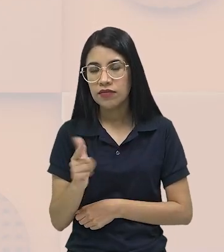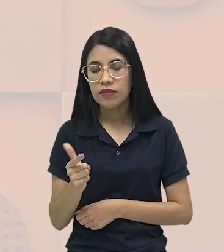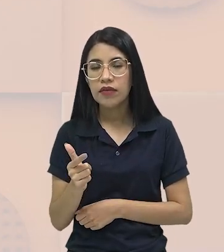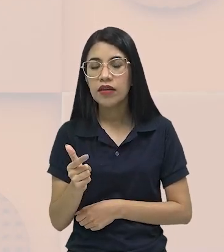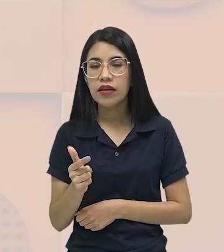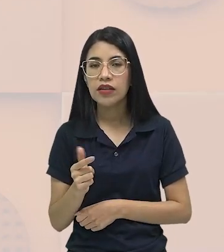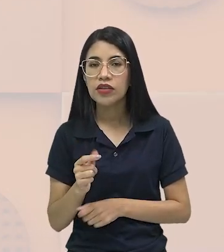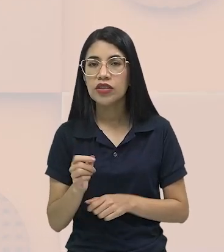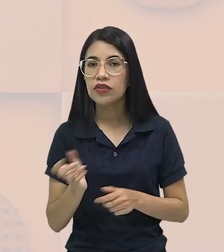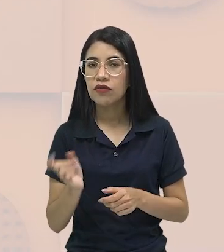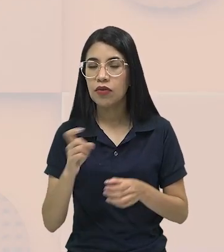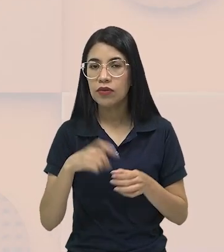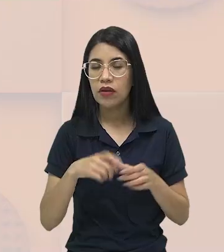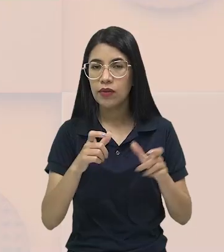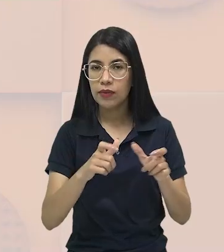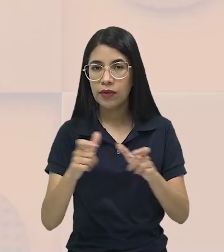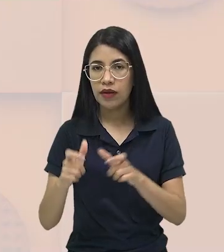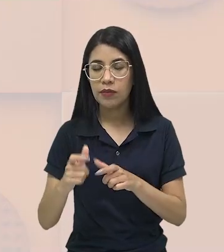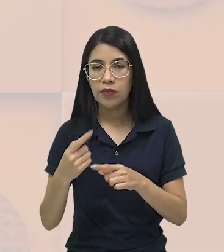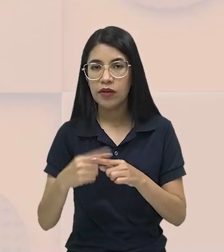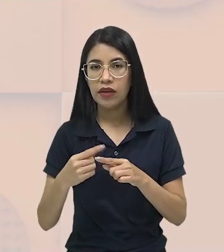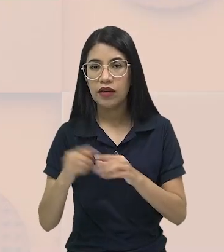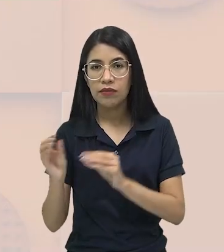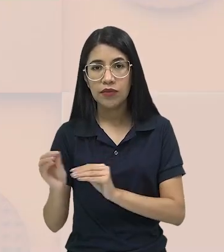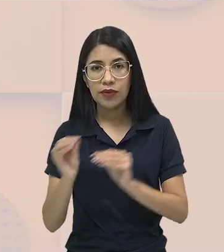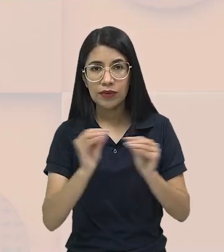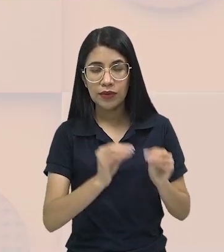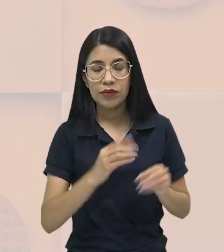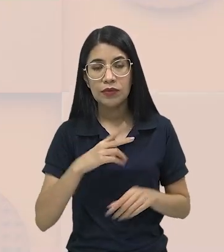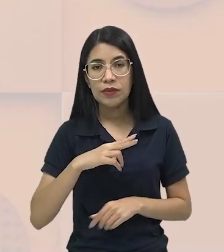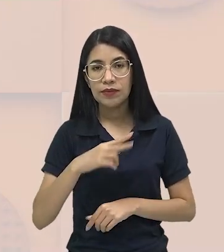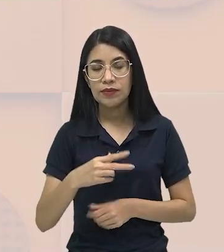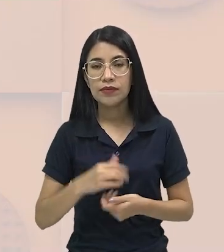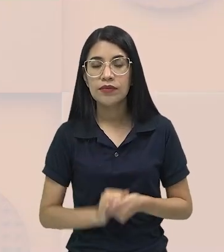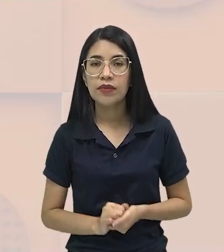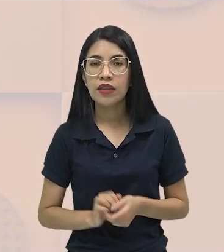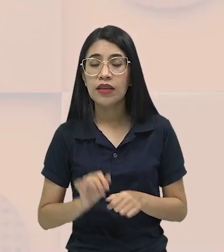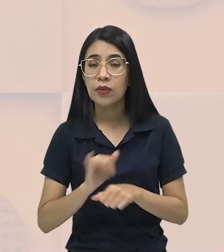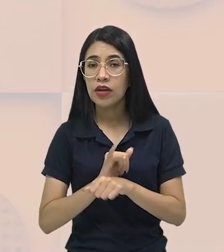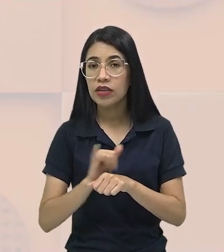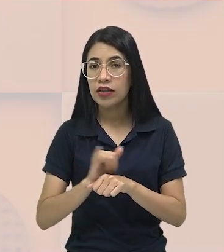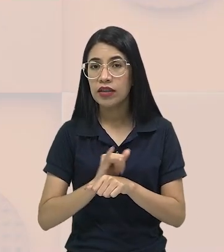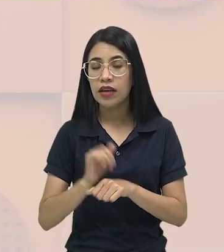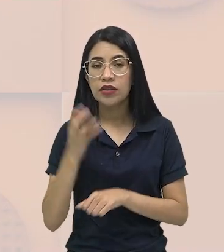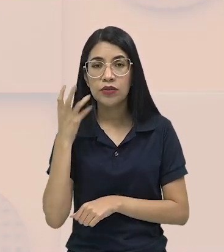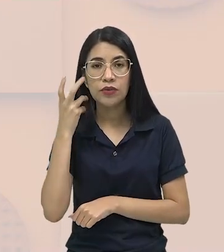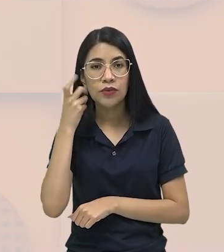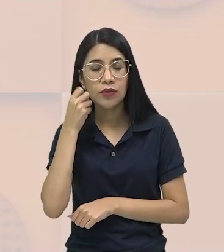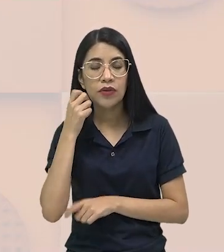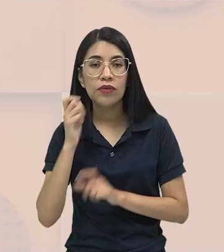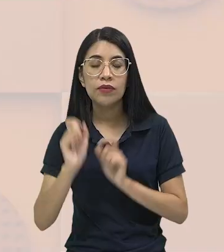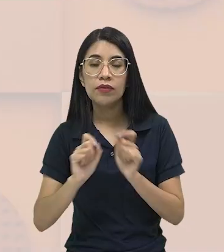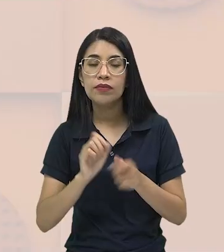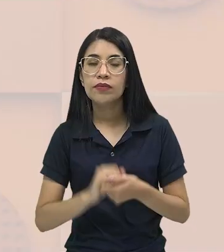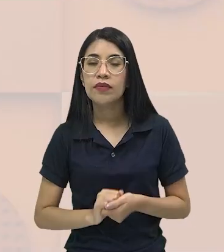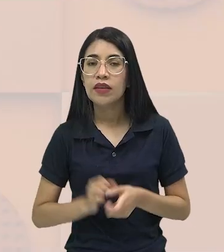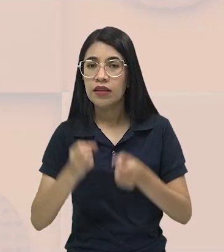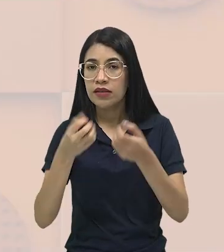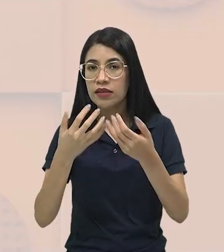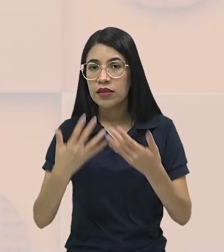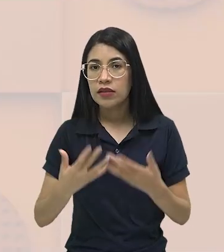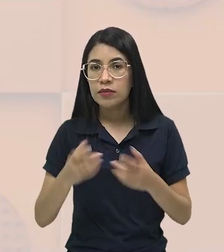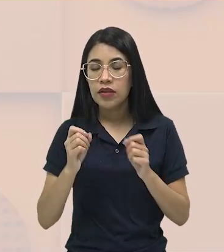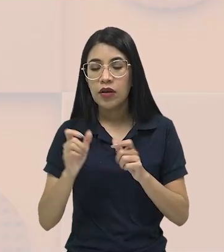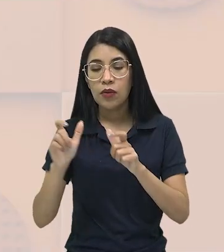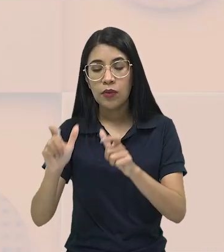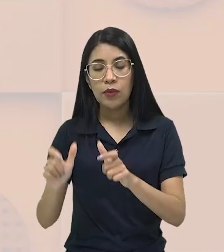no seu reino de direito, ele não está no reino de Portugal. E aí vem a grande jogada de Dom João. Ele vai falar que